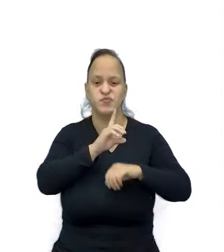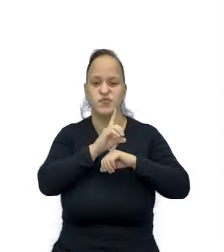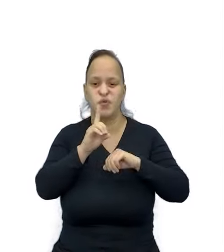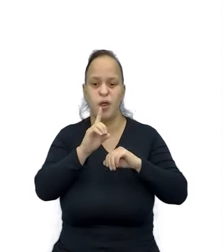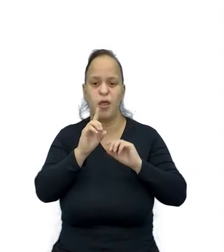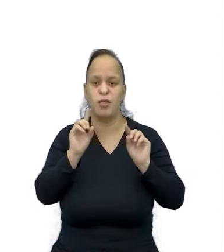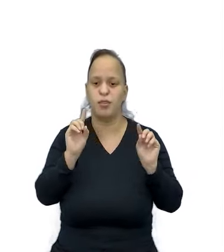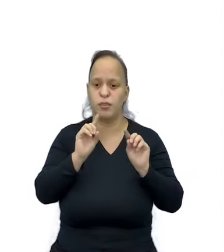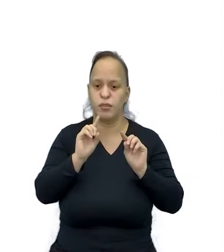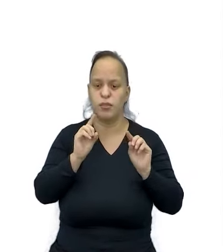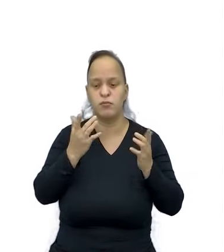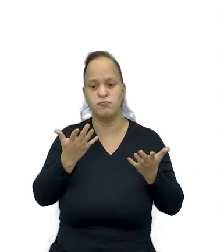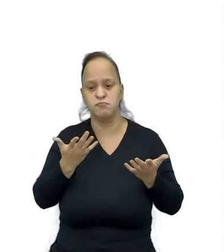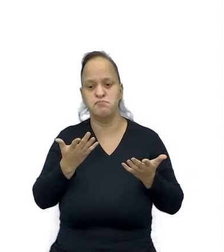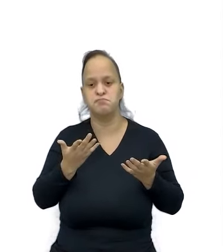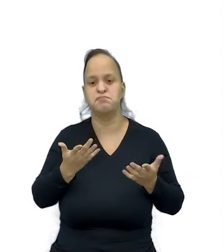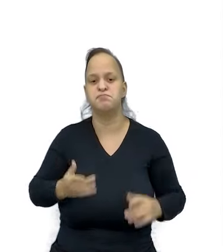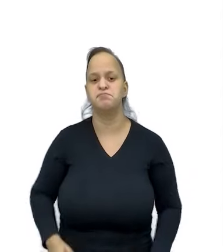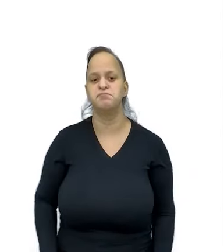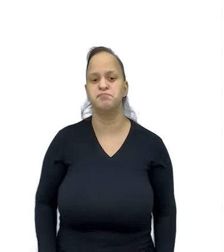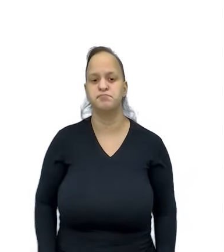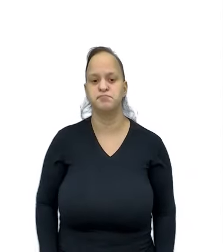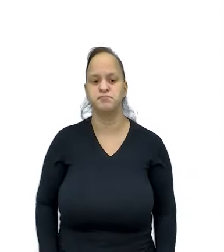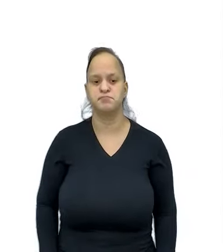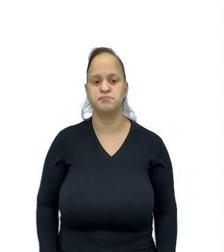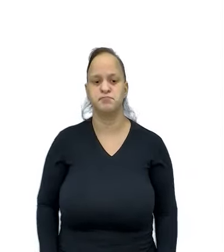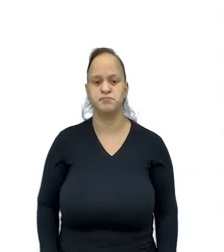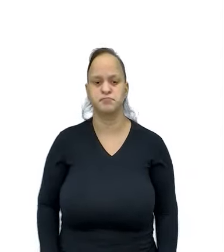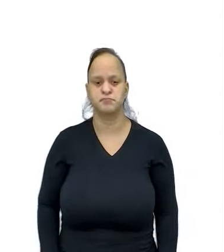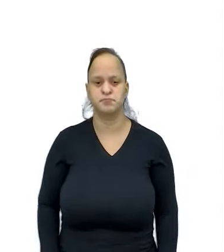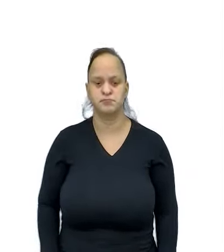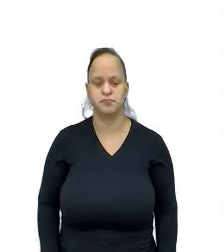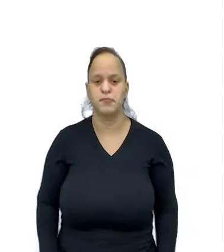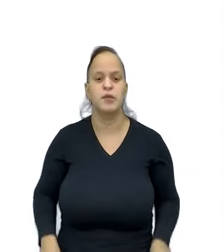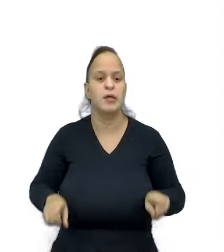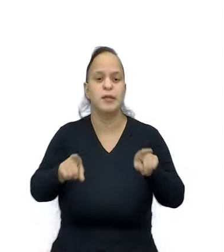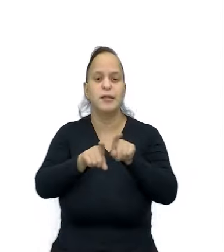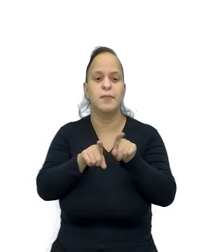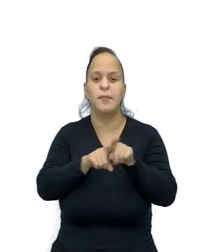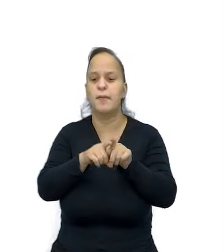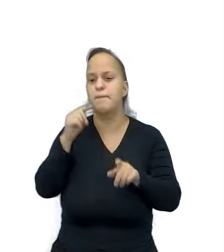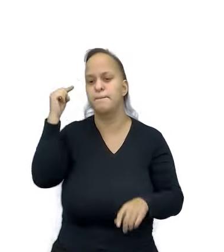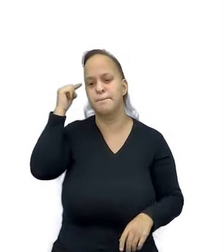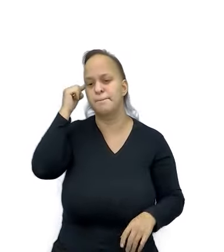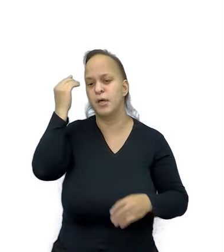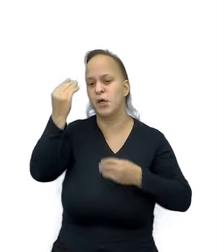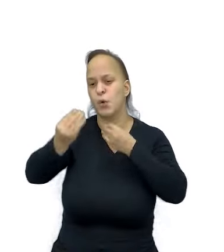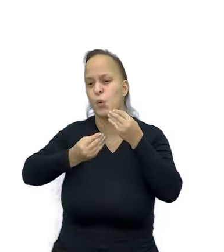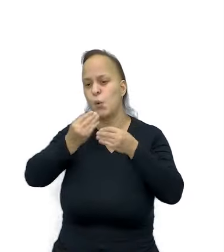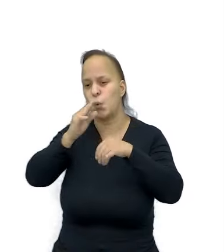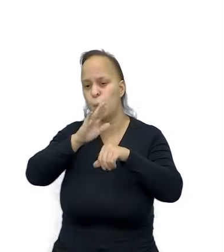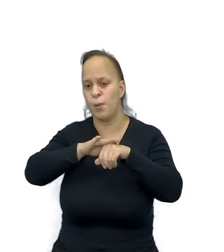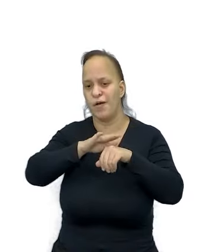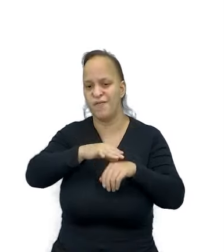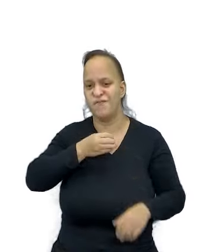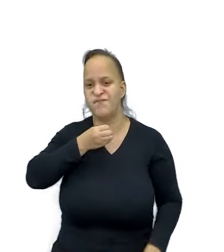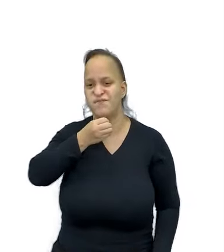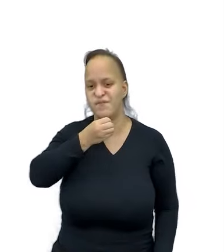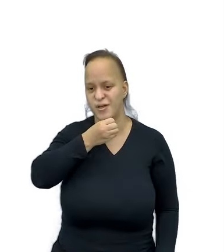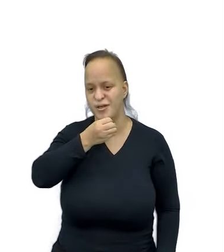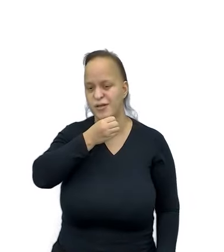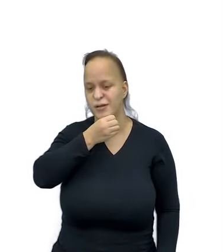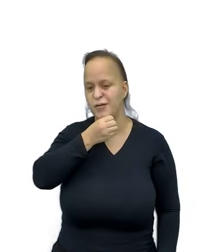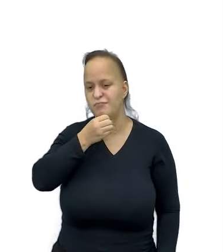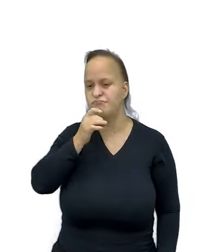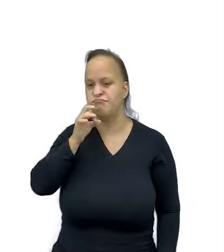o discurso no texto. Planejar e realizar essa entrevista também. Então, ao invés de ele ver somente, né, a questão de leitura